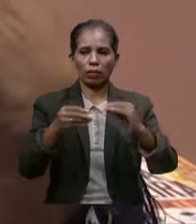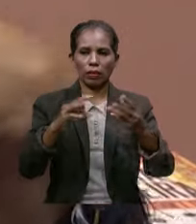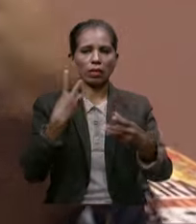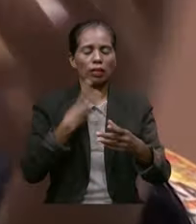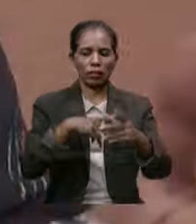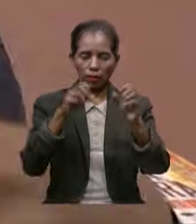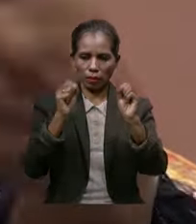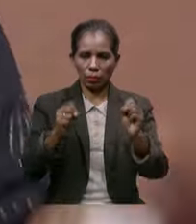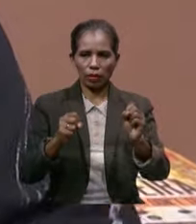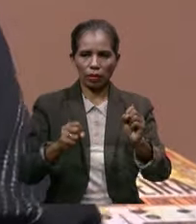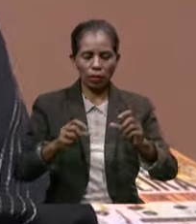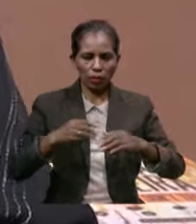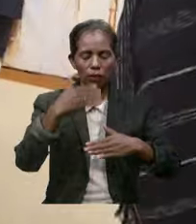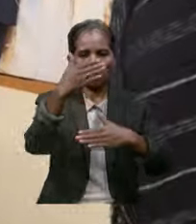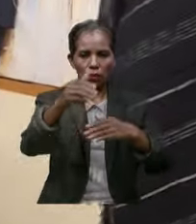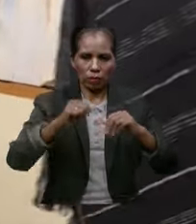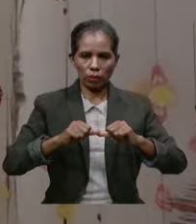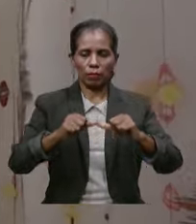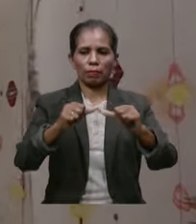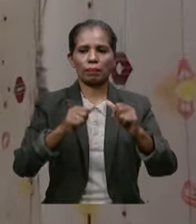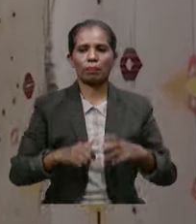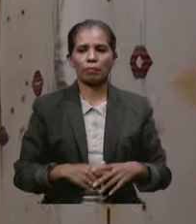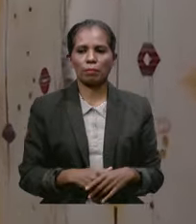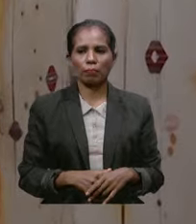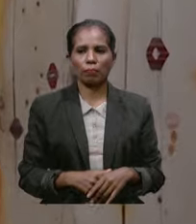também haka titão antamba arte contemporânea.